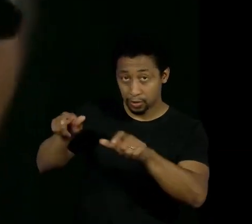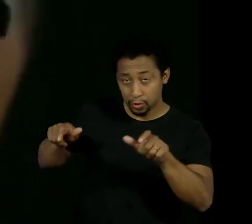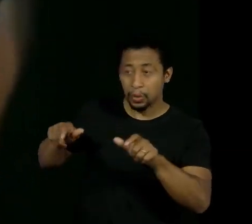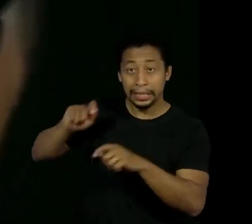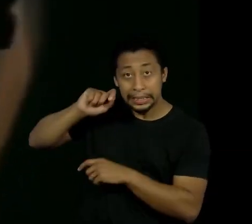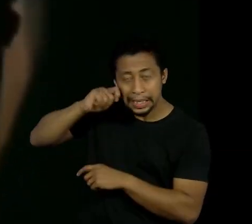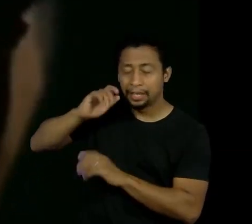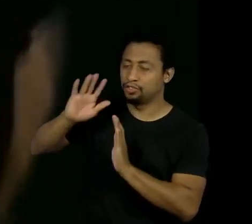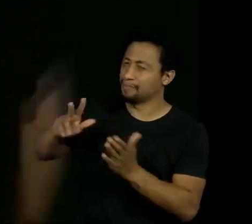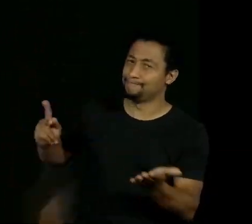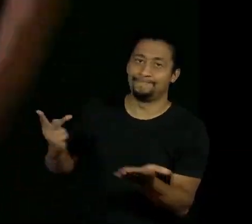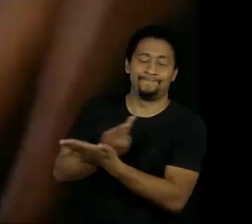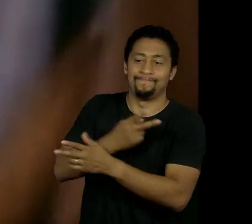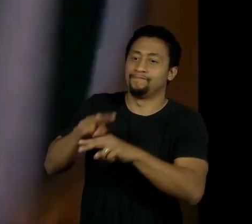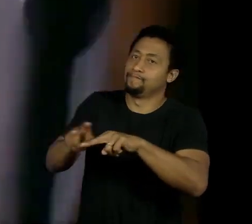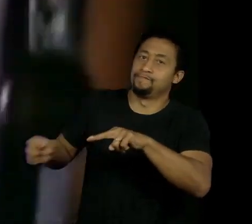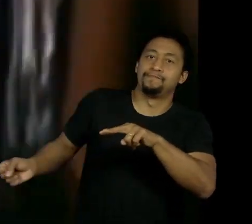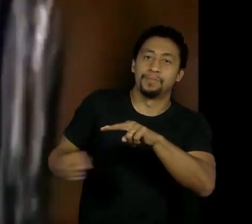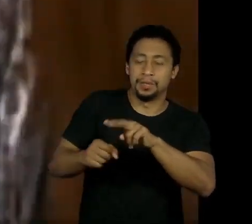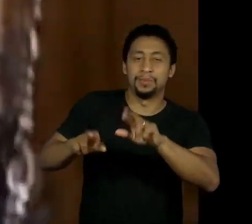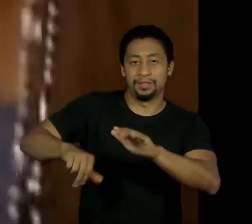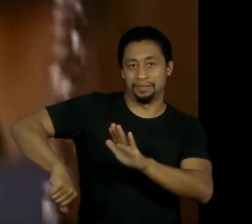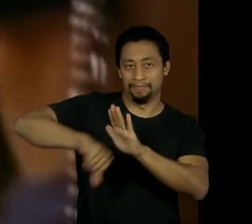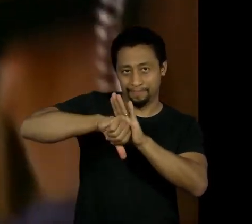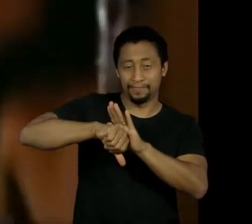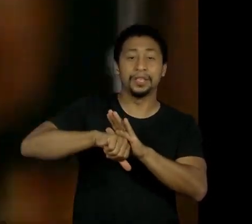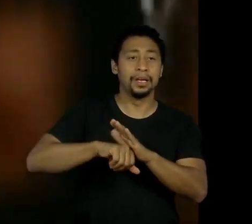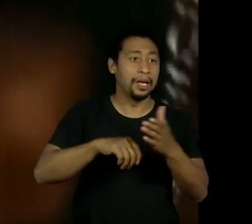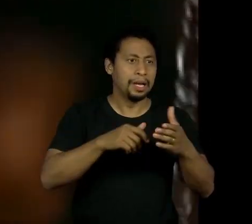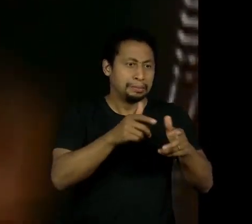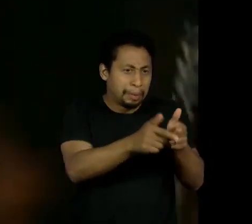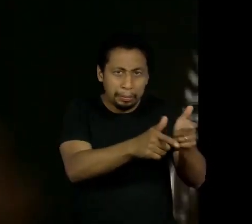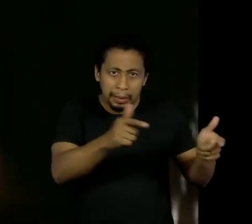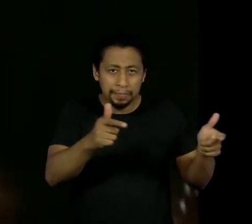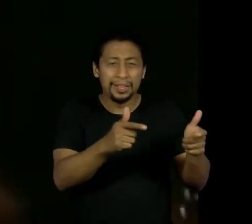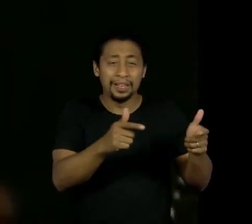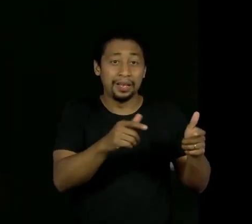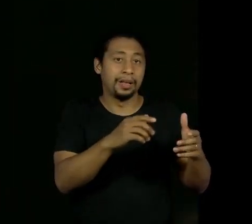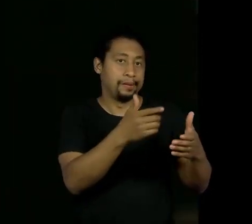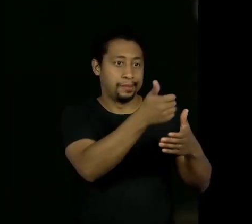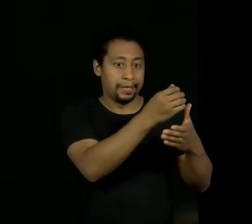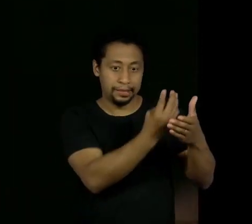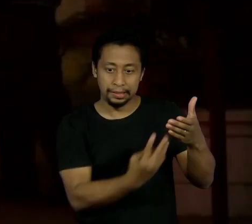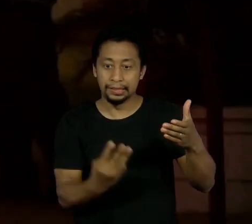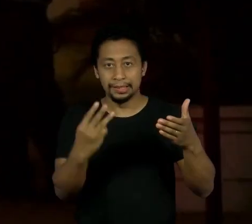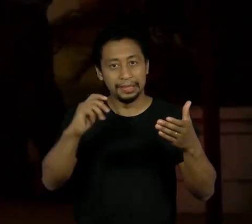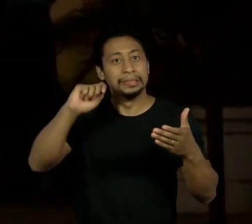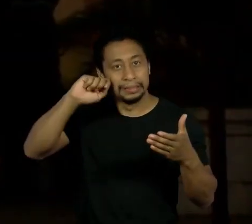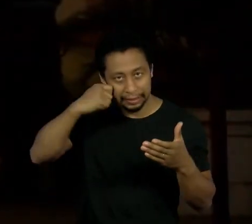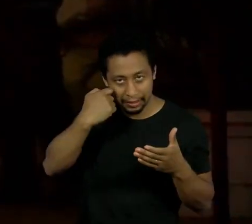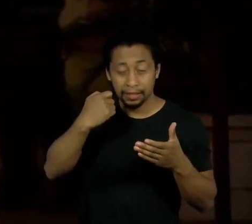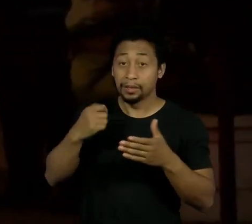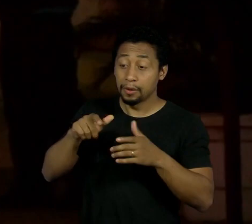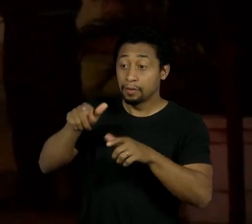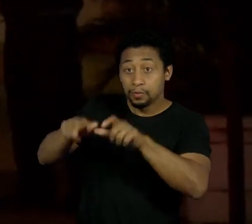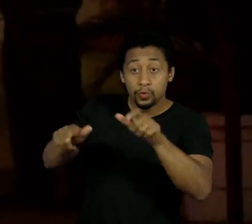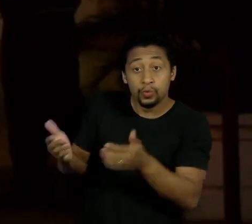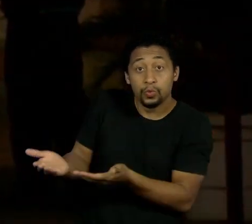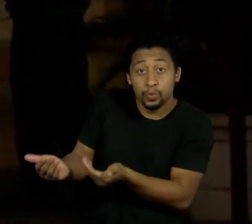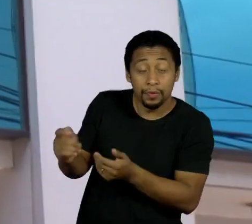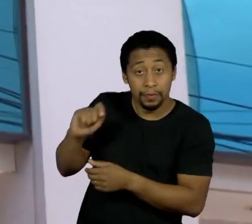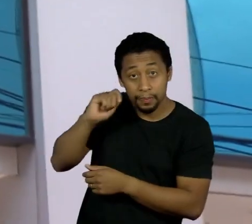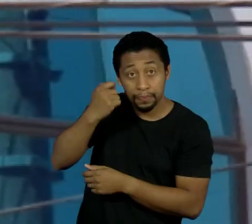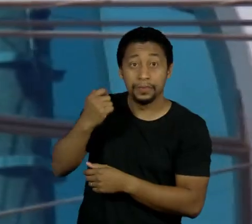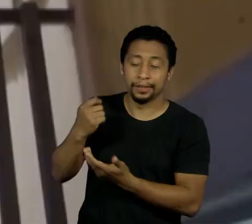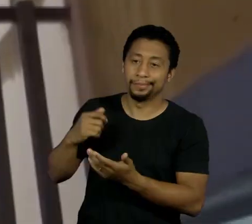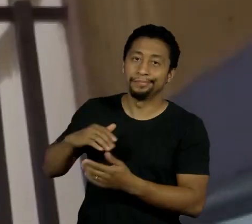A cada 4 pessoas mortas pela polícia, 3 são negras. A cada 4 horas, um jovem negro morre violentamente em São